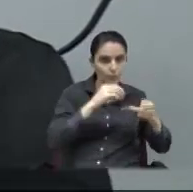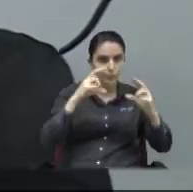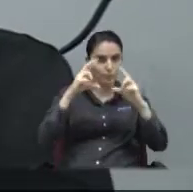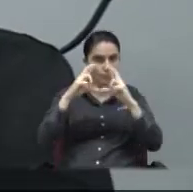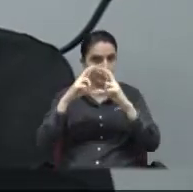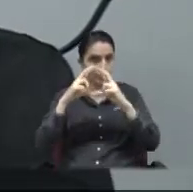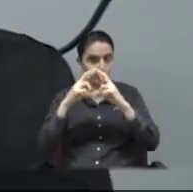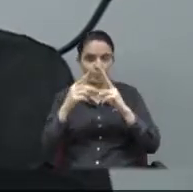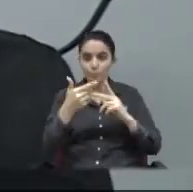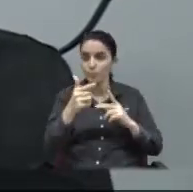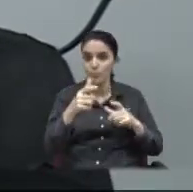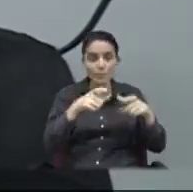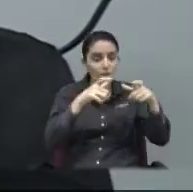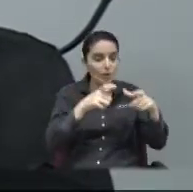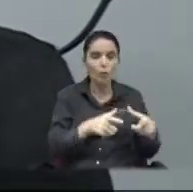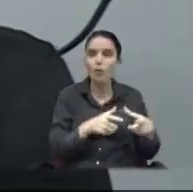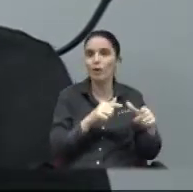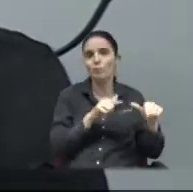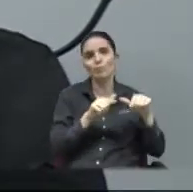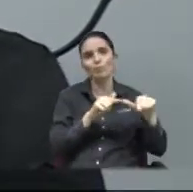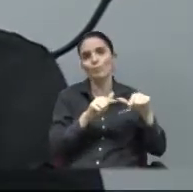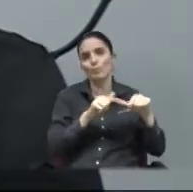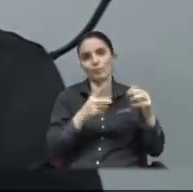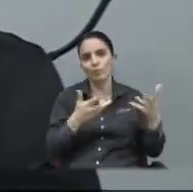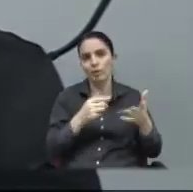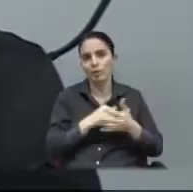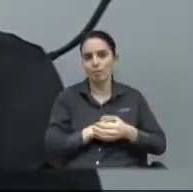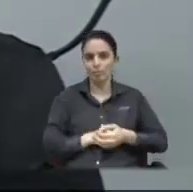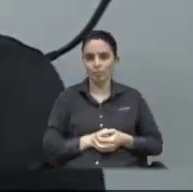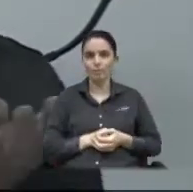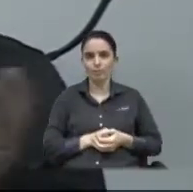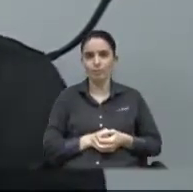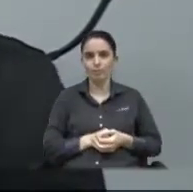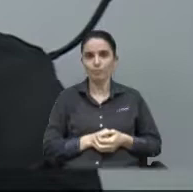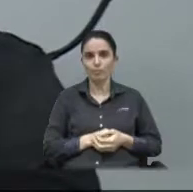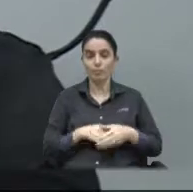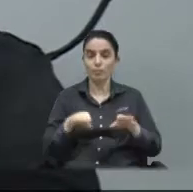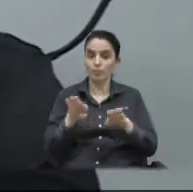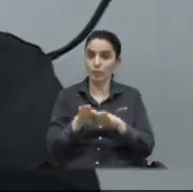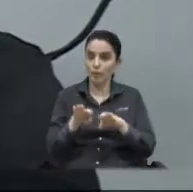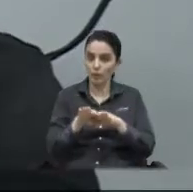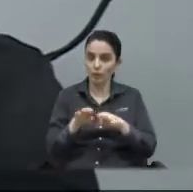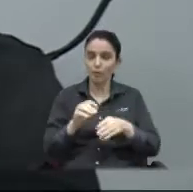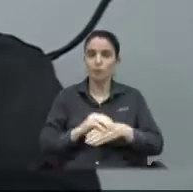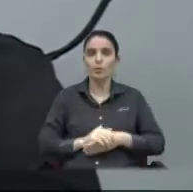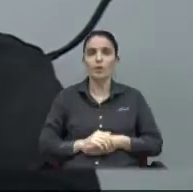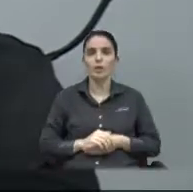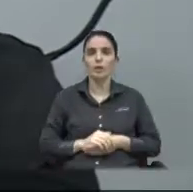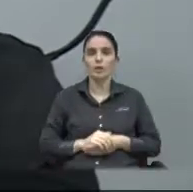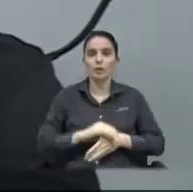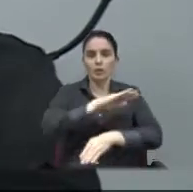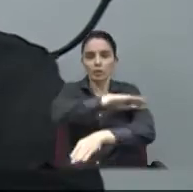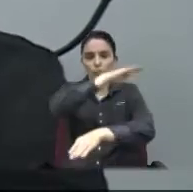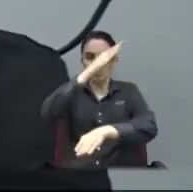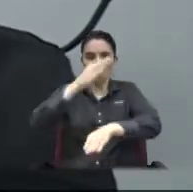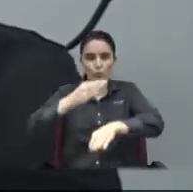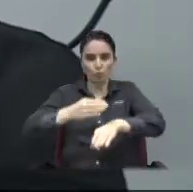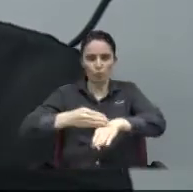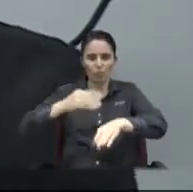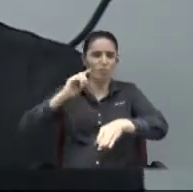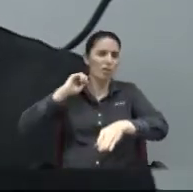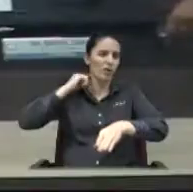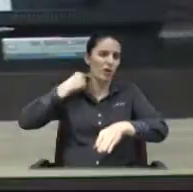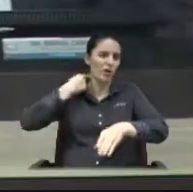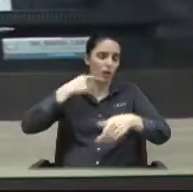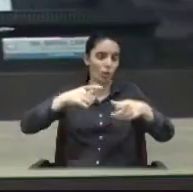ele não tem como trabalhar e também aliviar a questão da do aterro sanitário obrigado